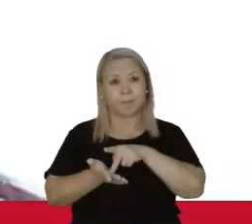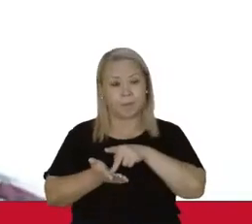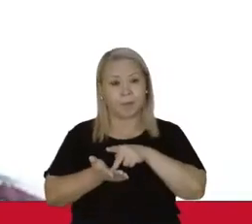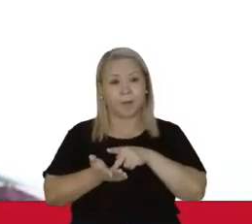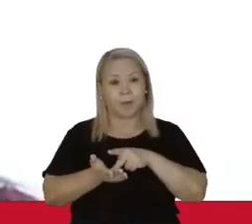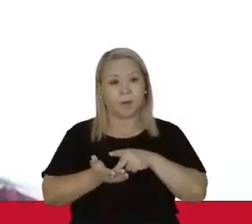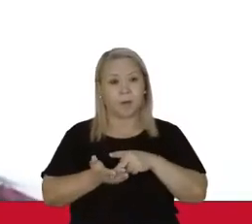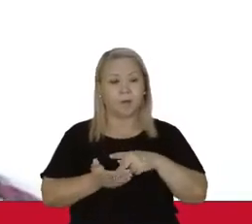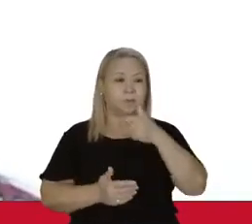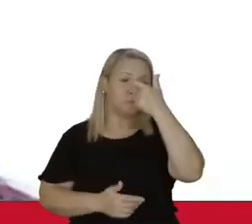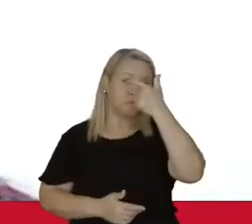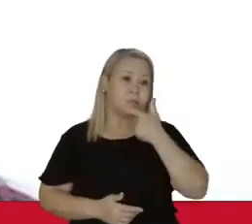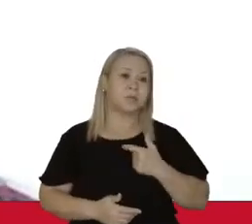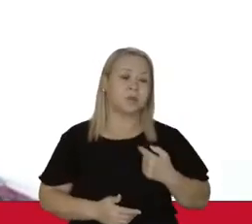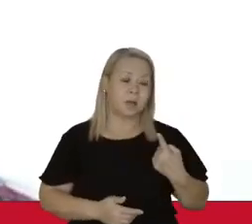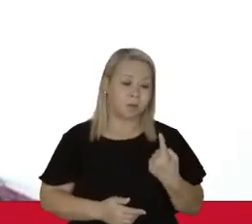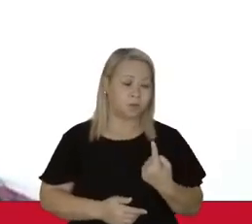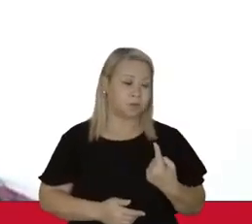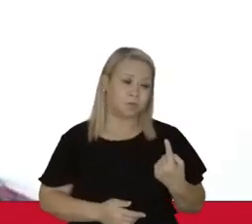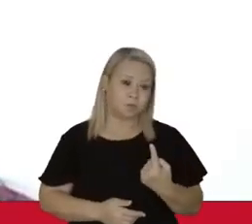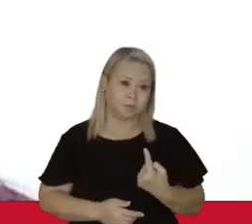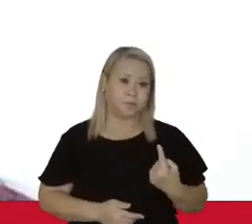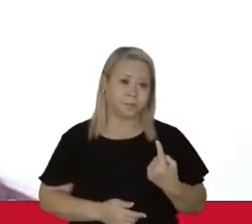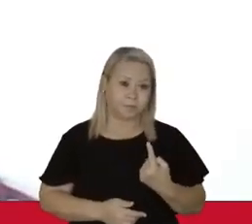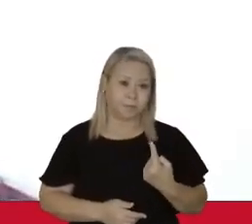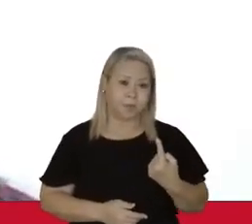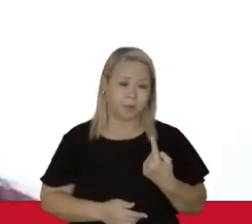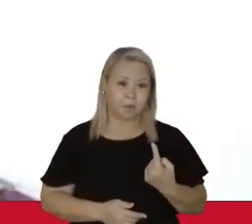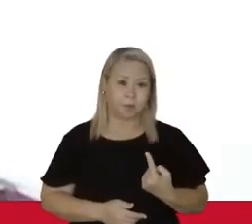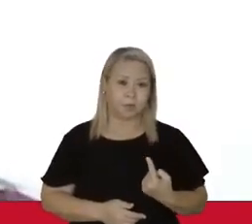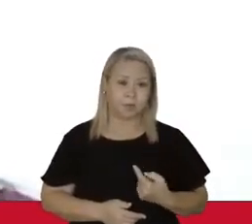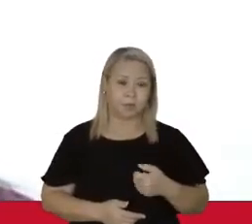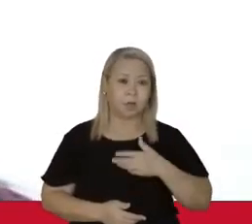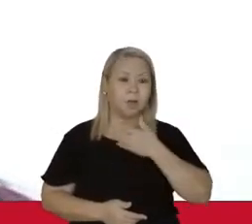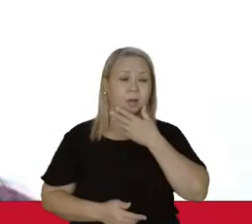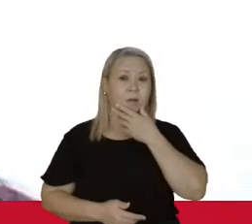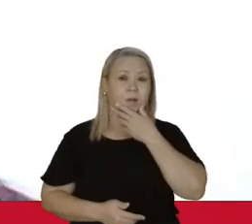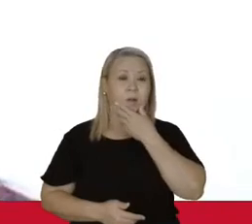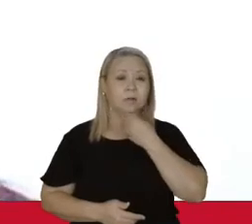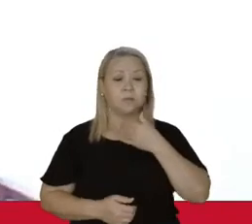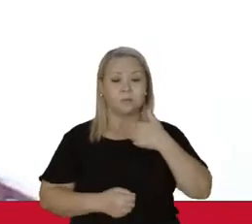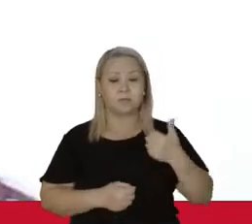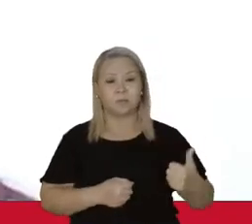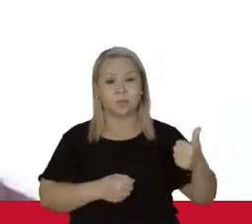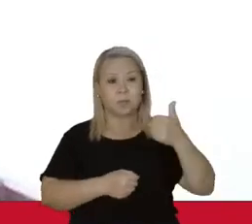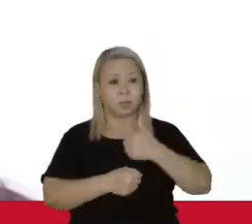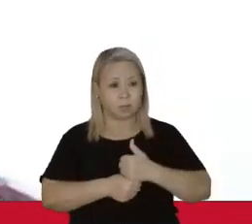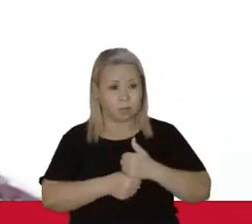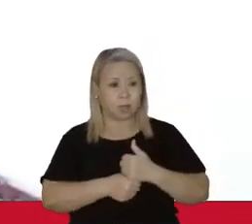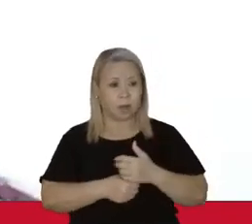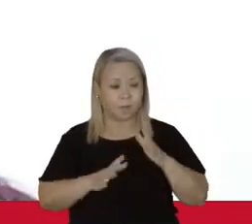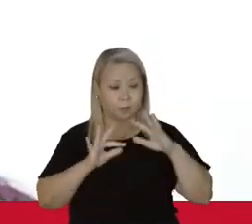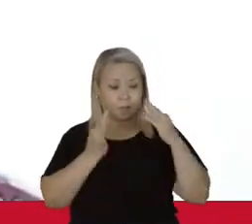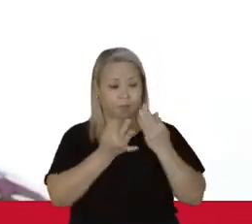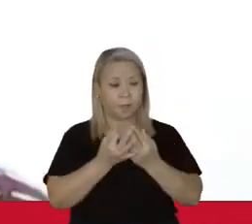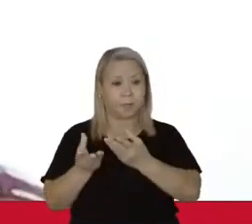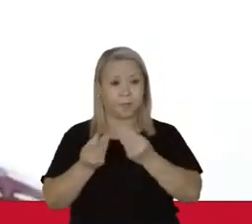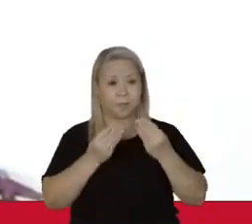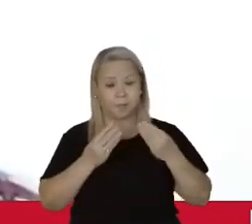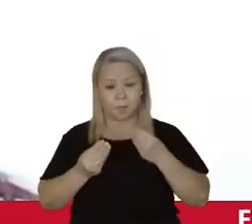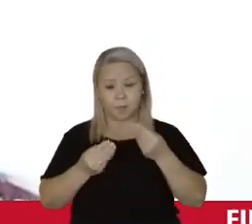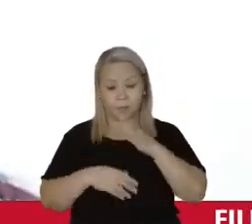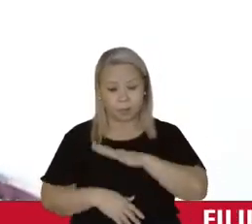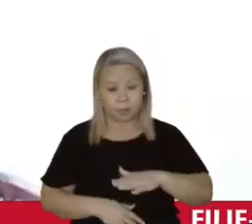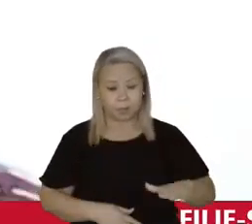de serem mães solos, né? De serem chefe de família, né? Muitas crianças